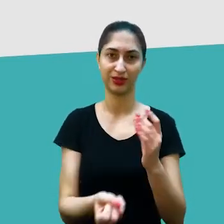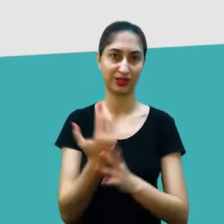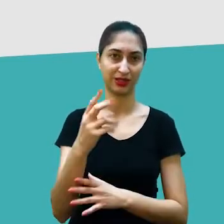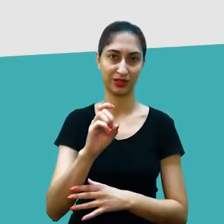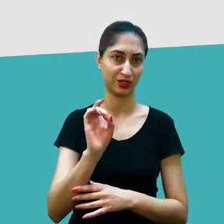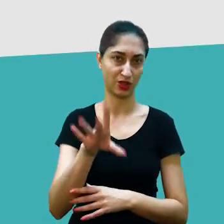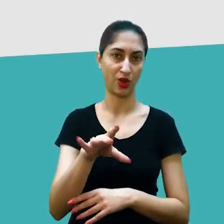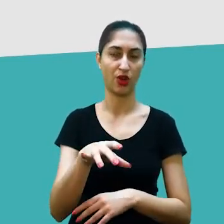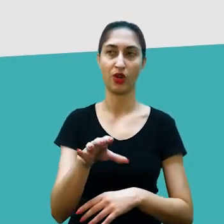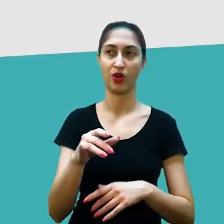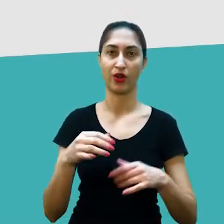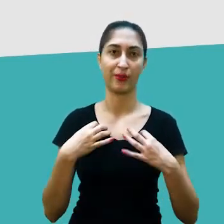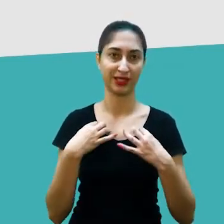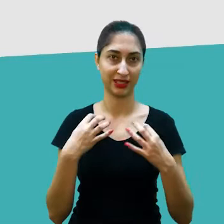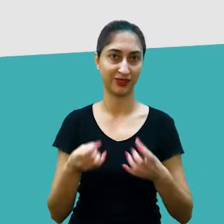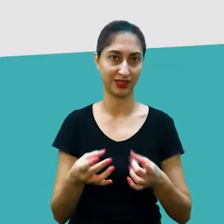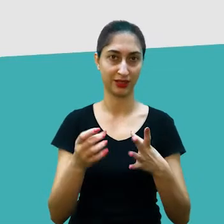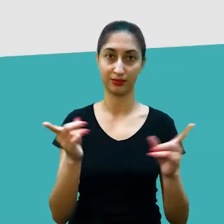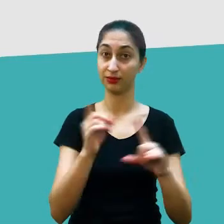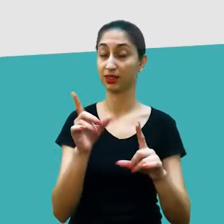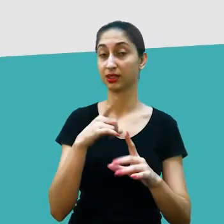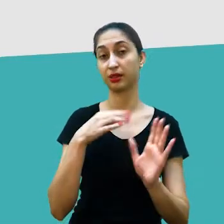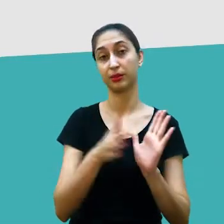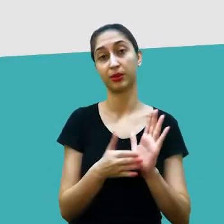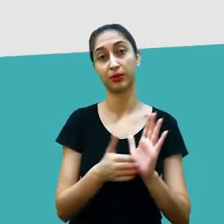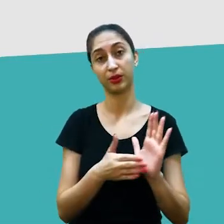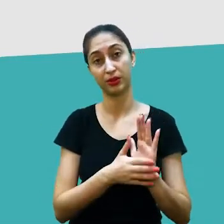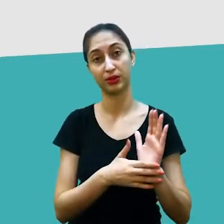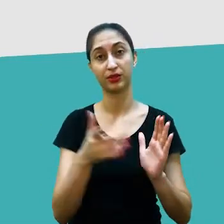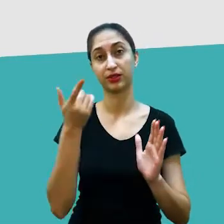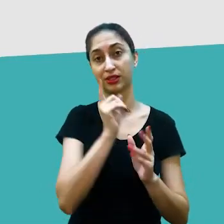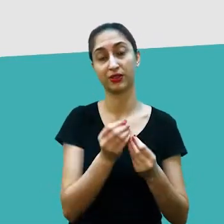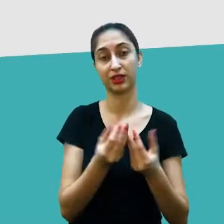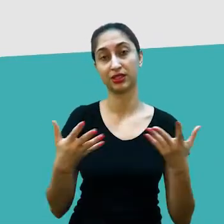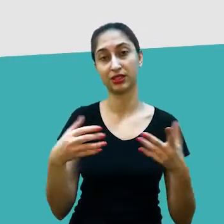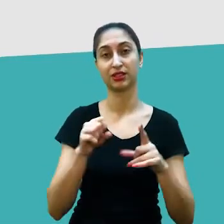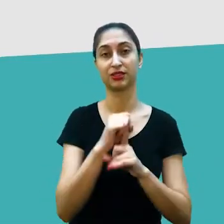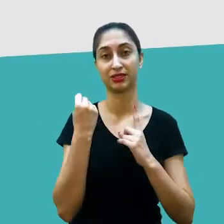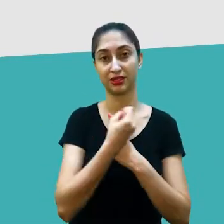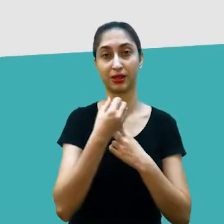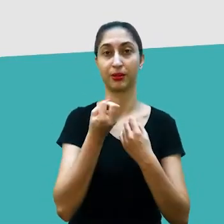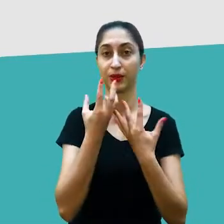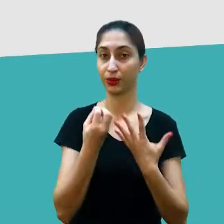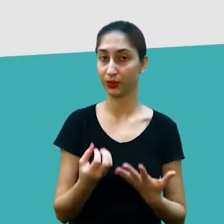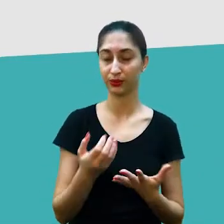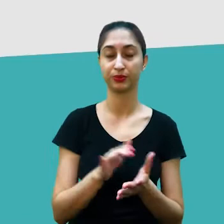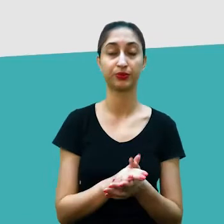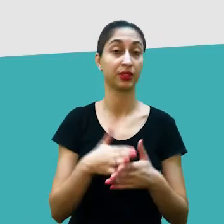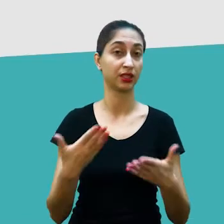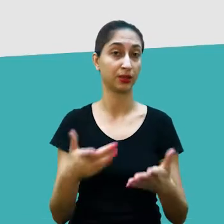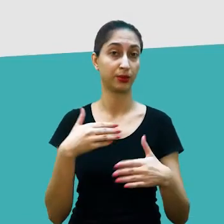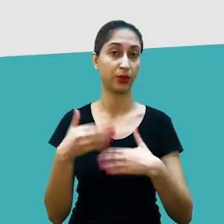de camiseta, você cria um propósito para trazer um benefício para a sociedade. E aí, dentro